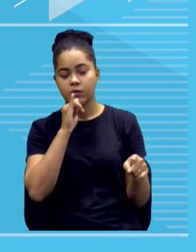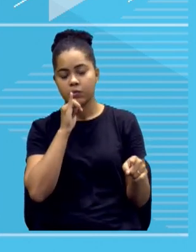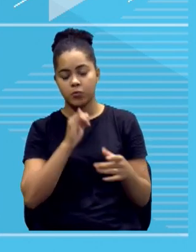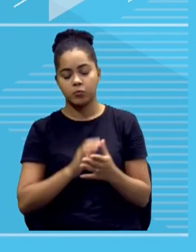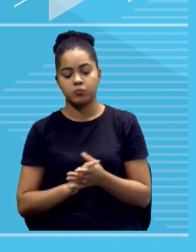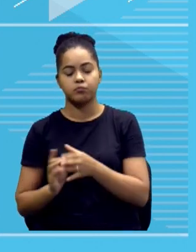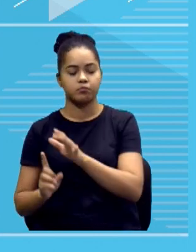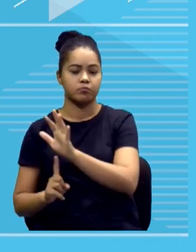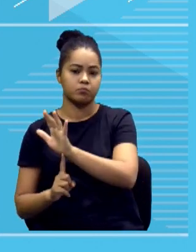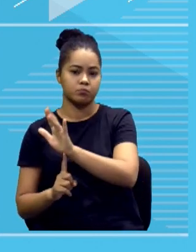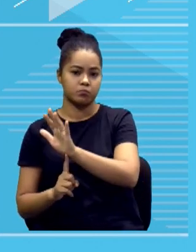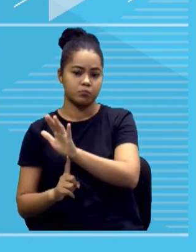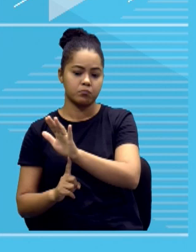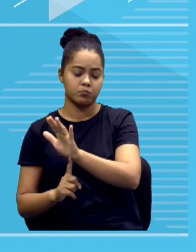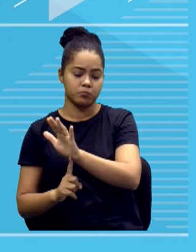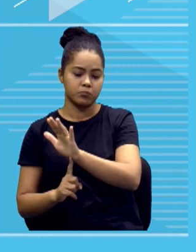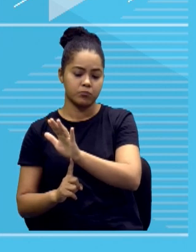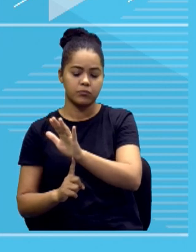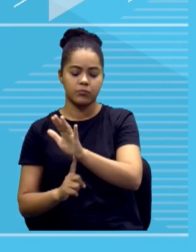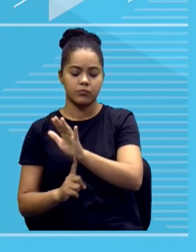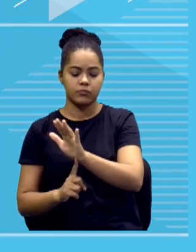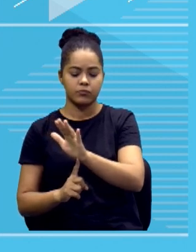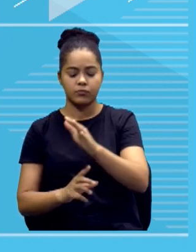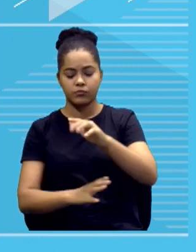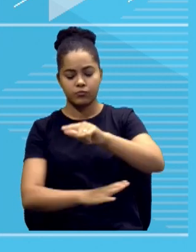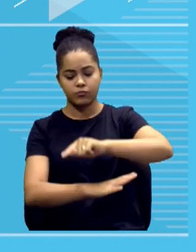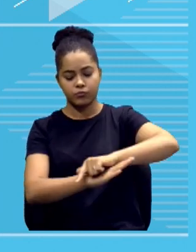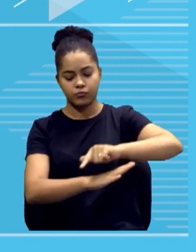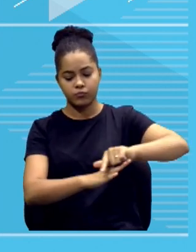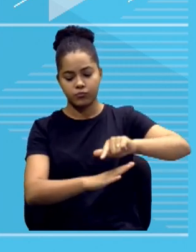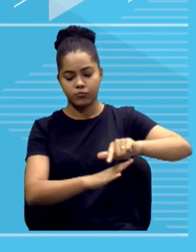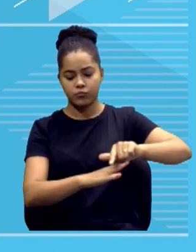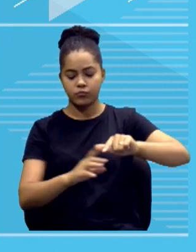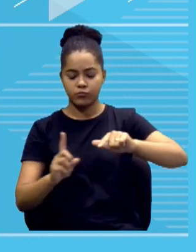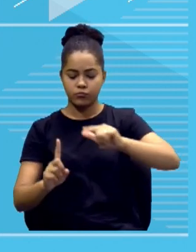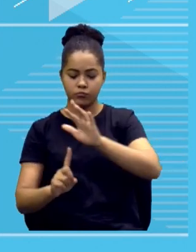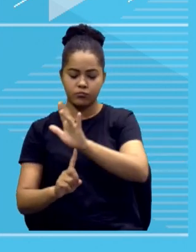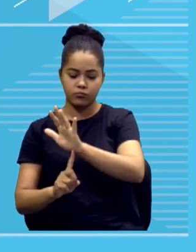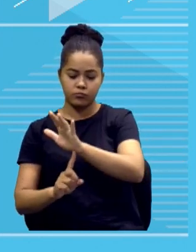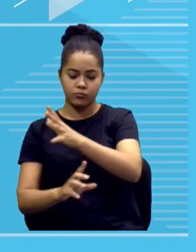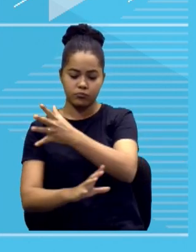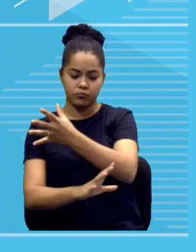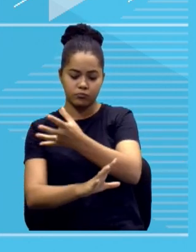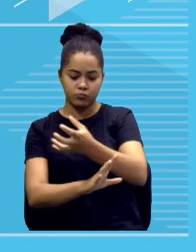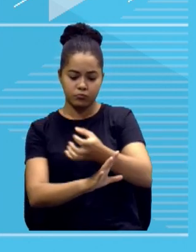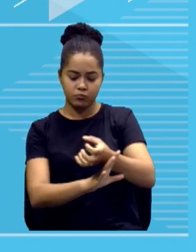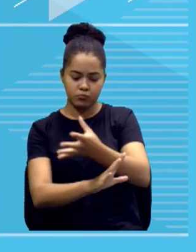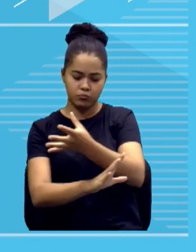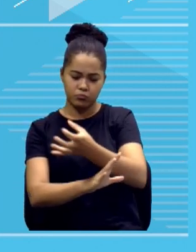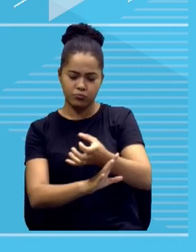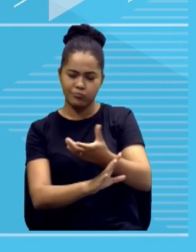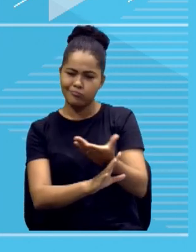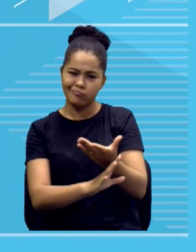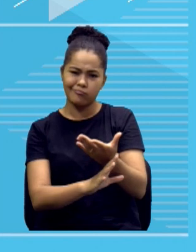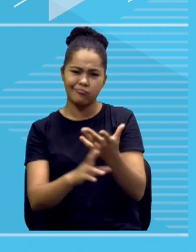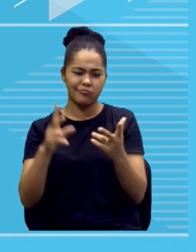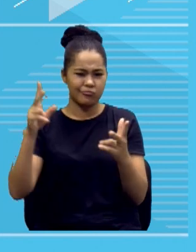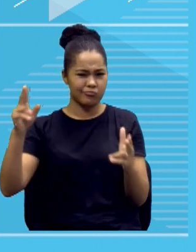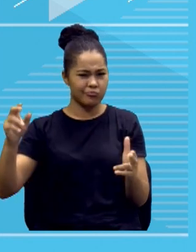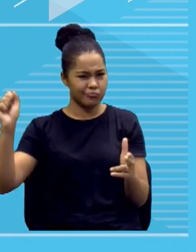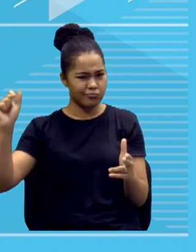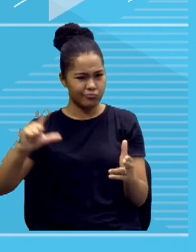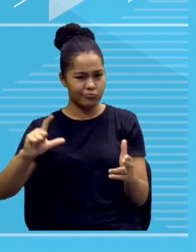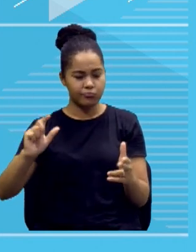velas acesas em frente a uma placa solar, eu não vou conseguir ter o mesmo resultado de um sol, da energia que um sol faz. Ah, Matheus,